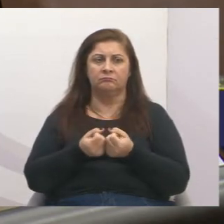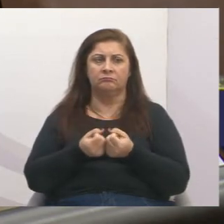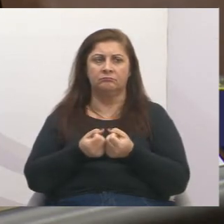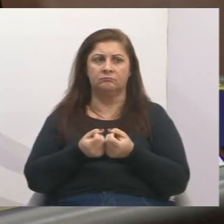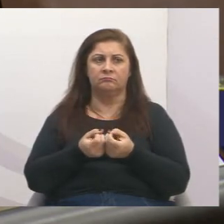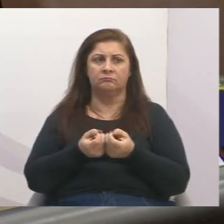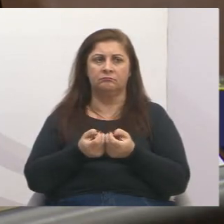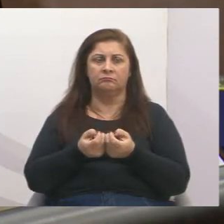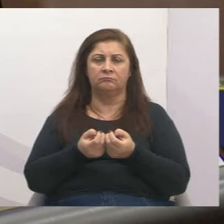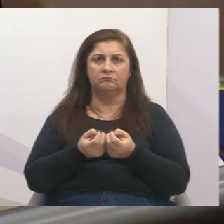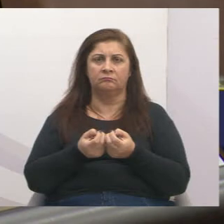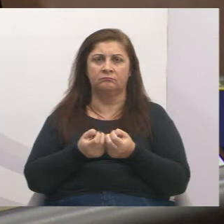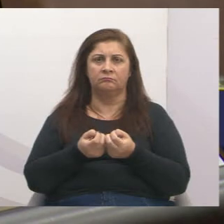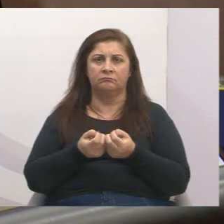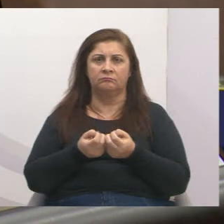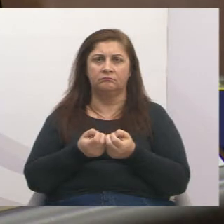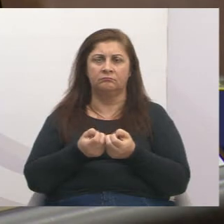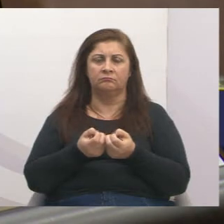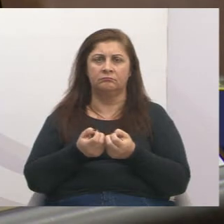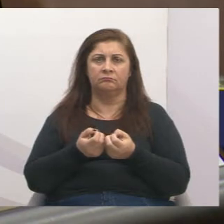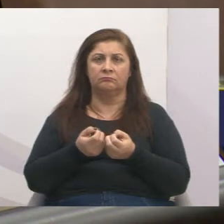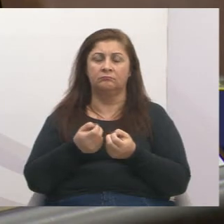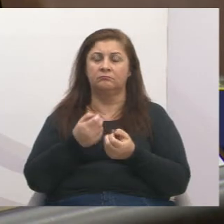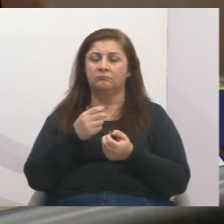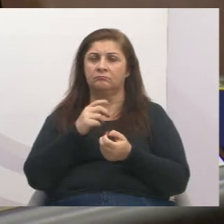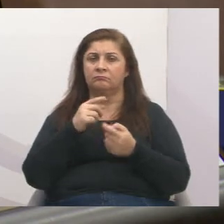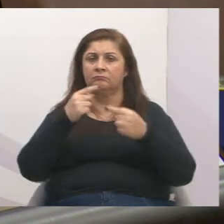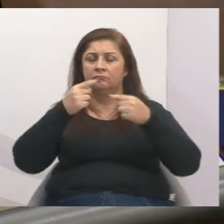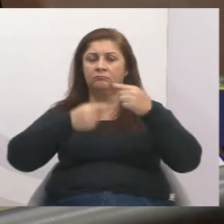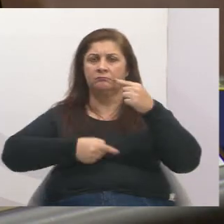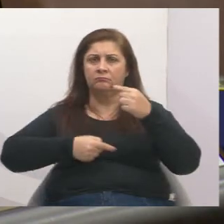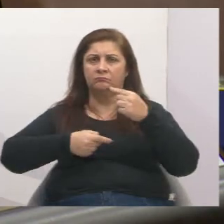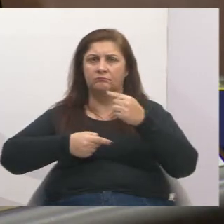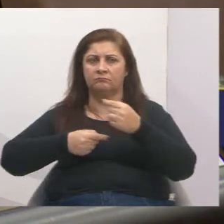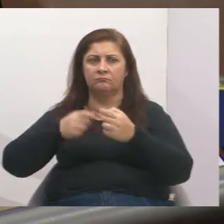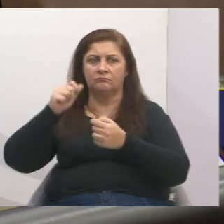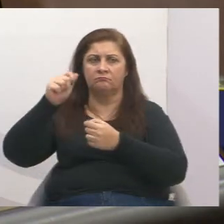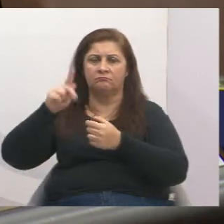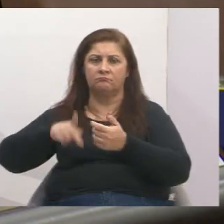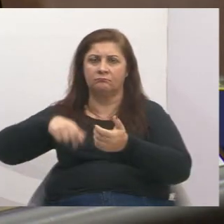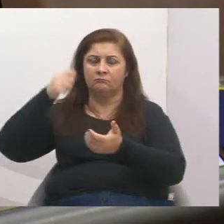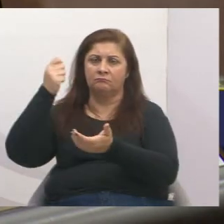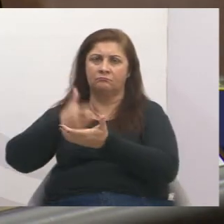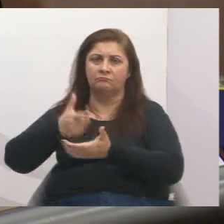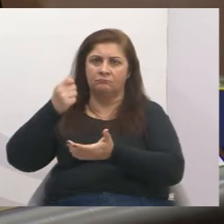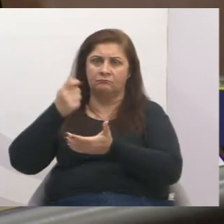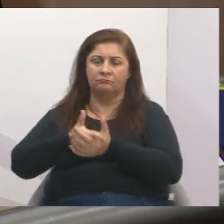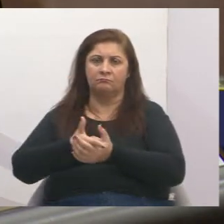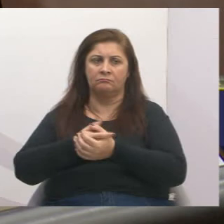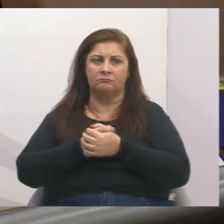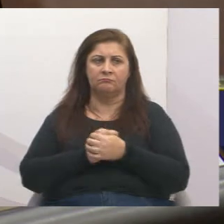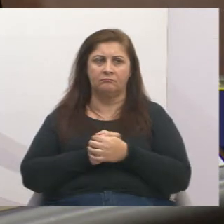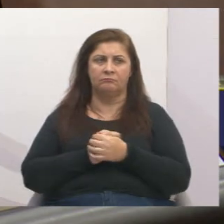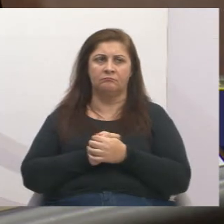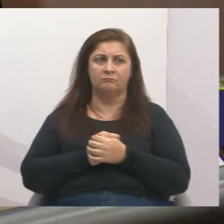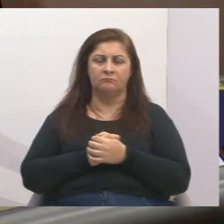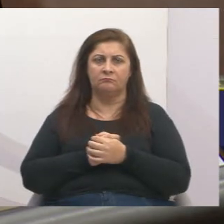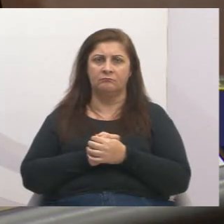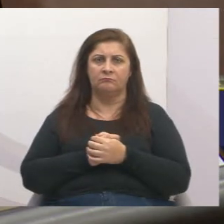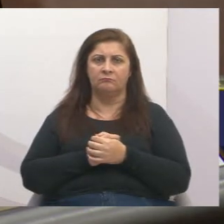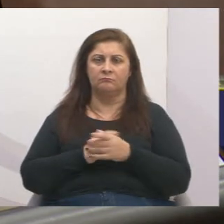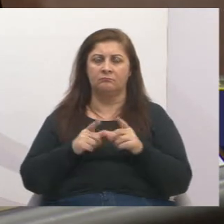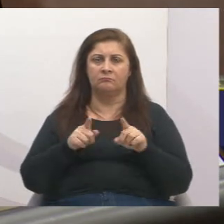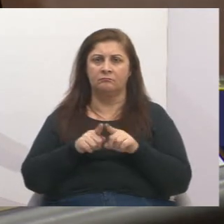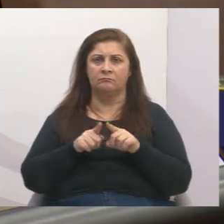seja favorável à contribuição do aposentado. Se foi uma imposição, aliás, não é também uma imposição não,